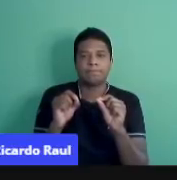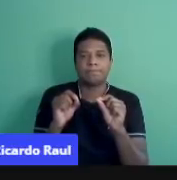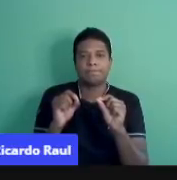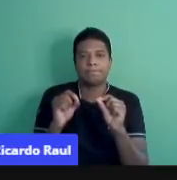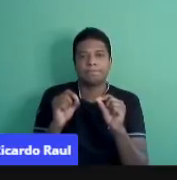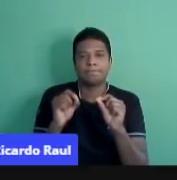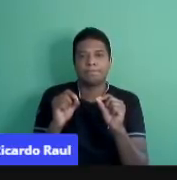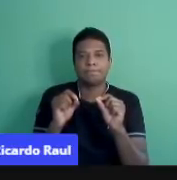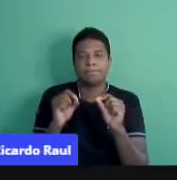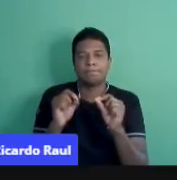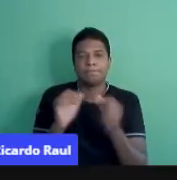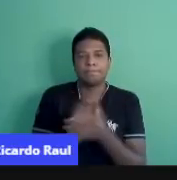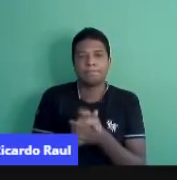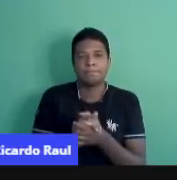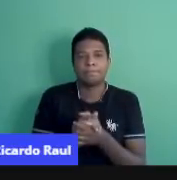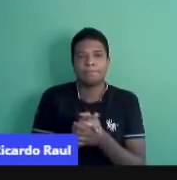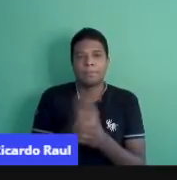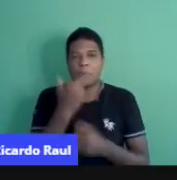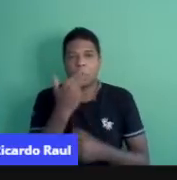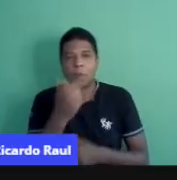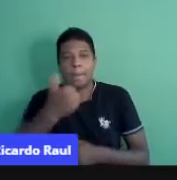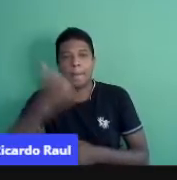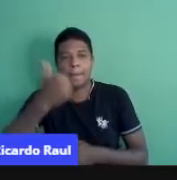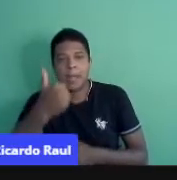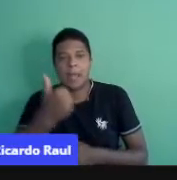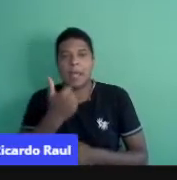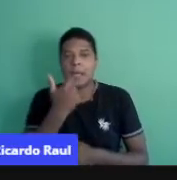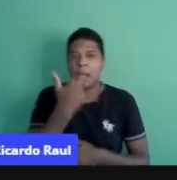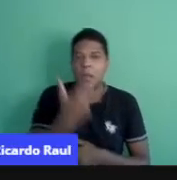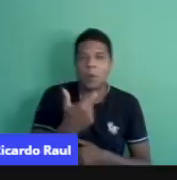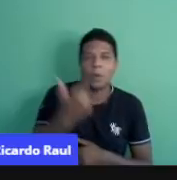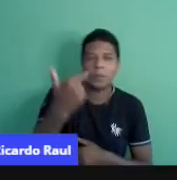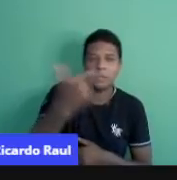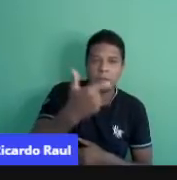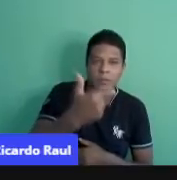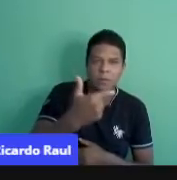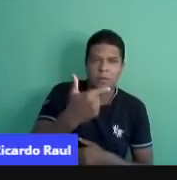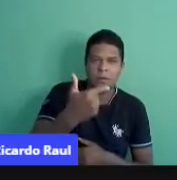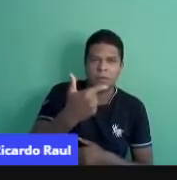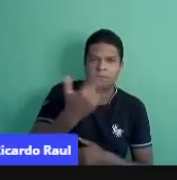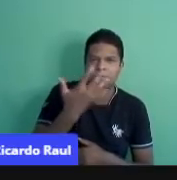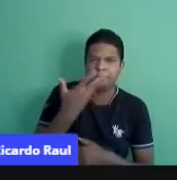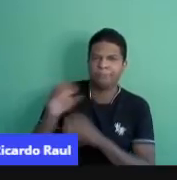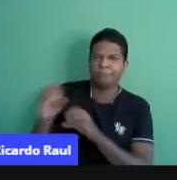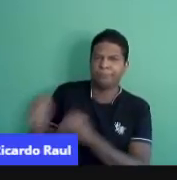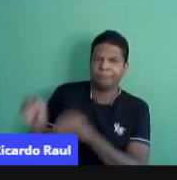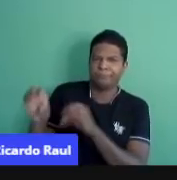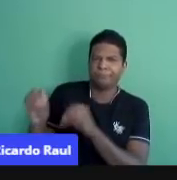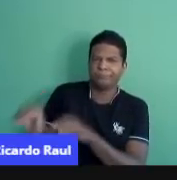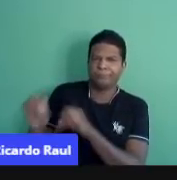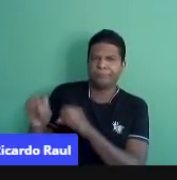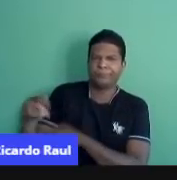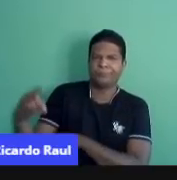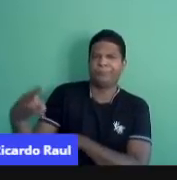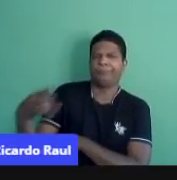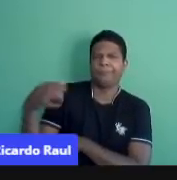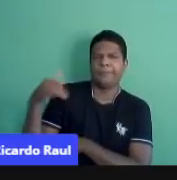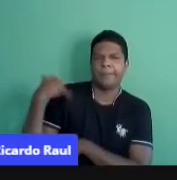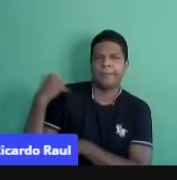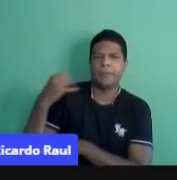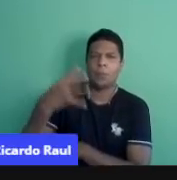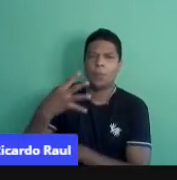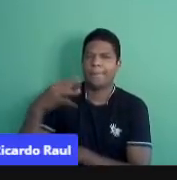cores primárias, cores secundárias para uma criança de 3 anos, de 4